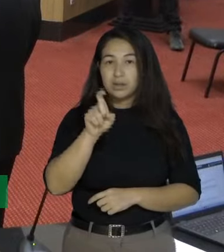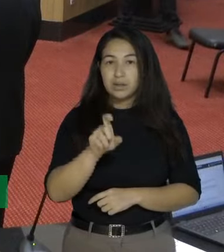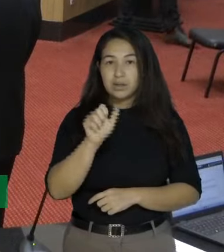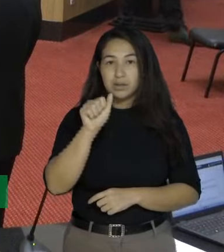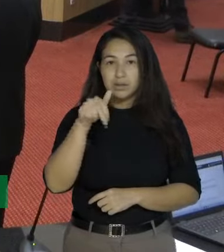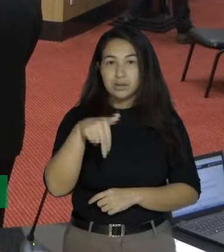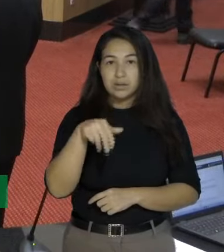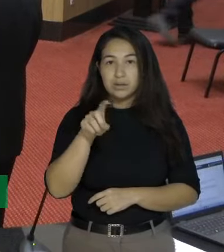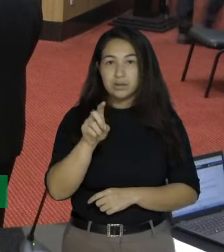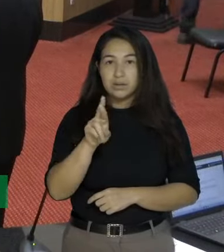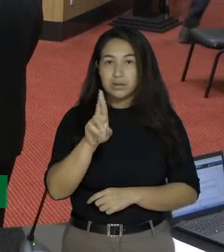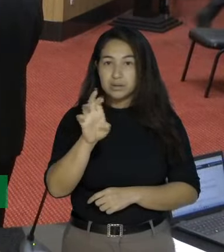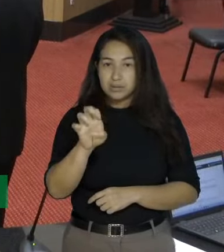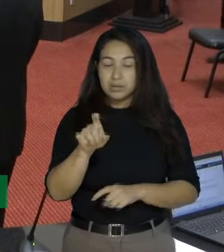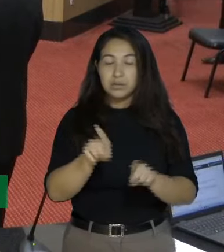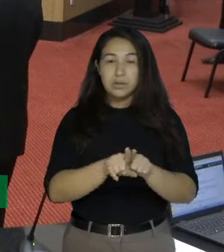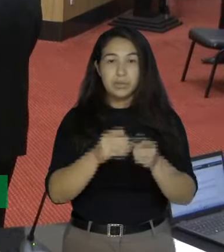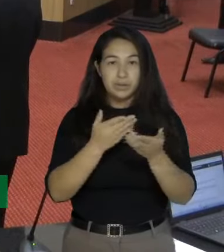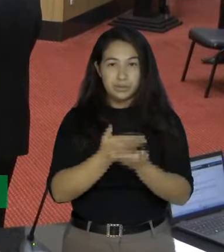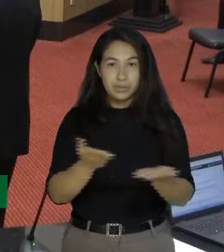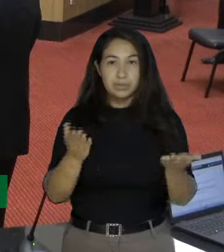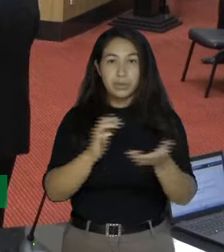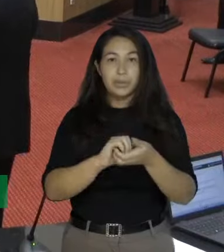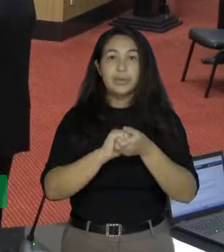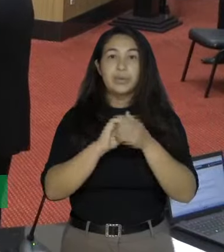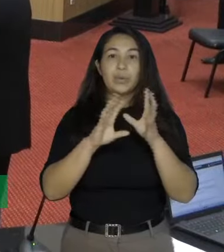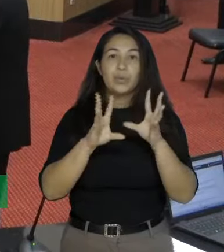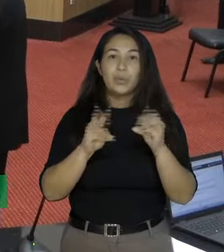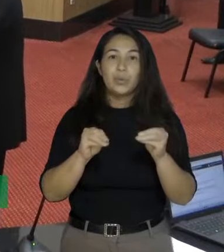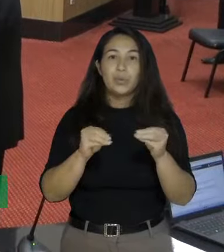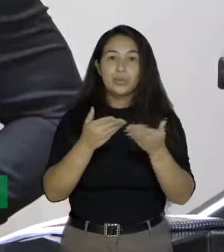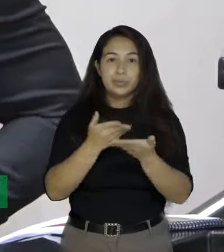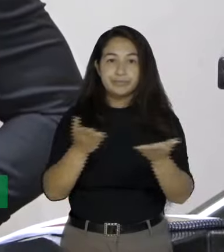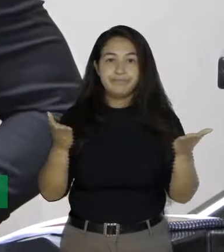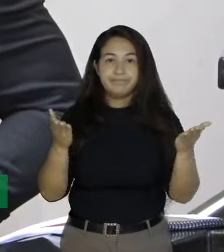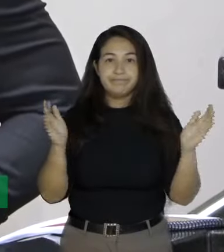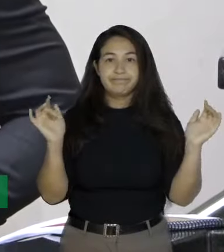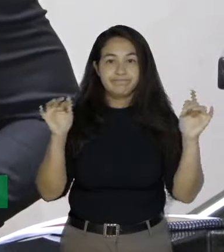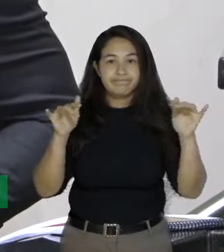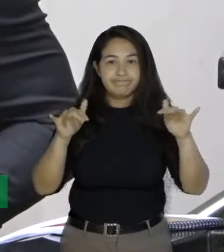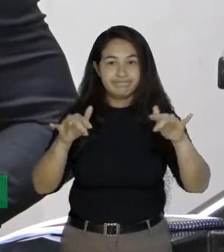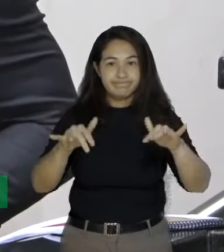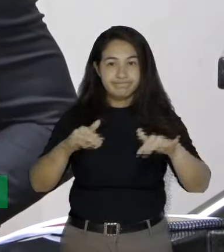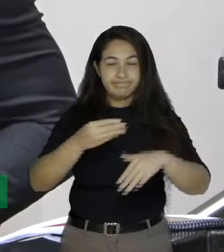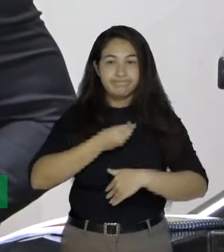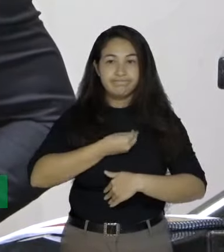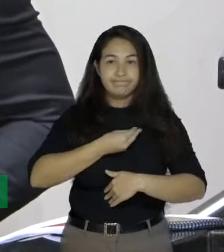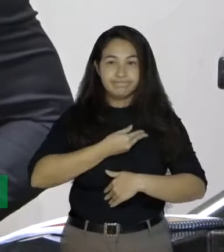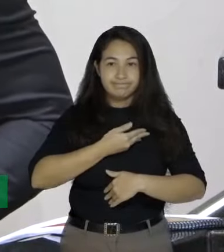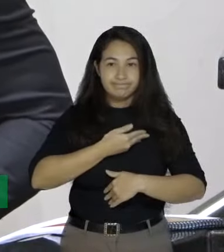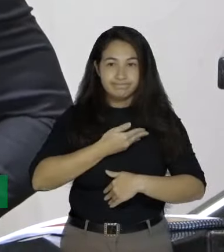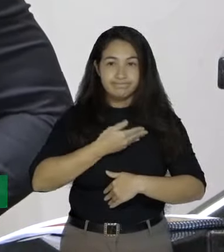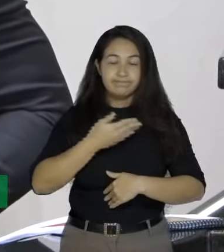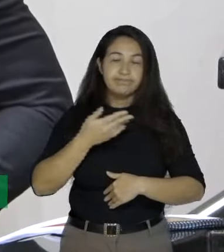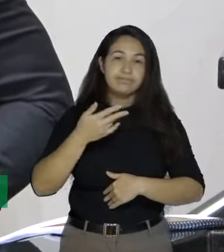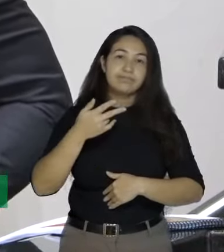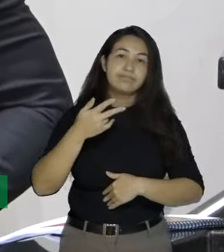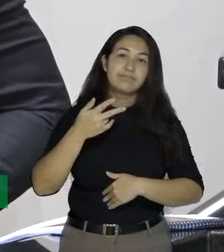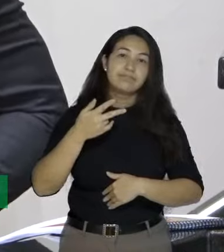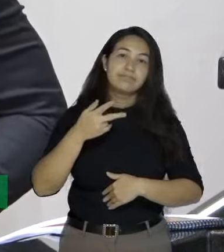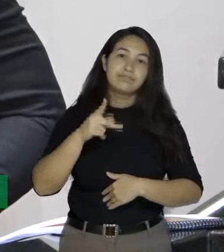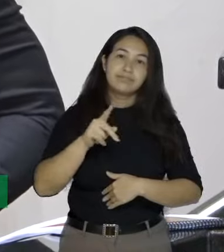em nome de vossas excelências cumprimentar aqui todos os nossos colegas promotores e Procuradores